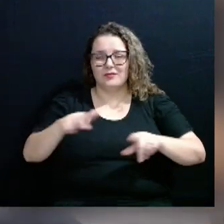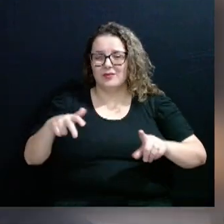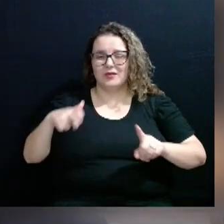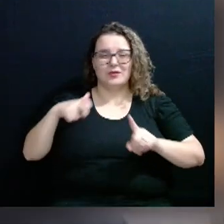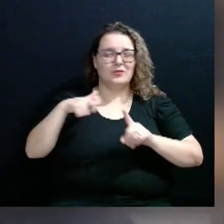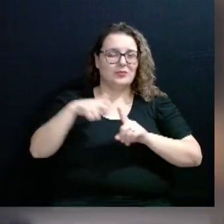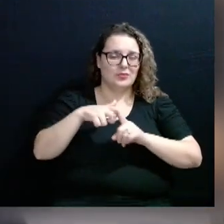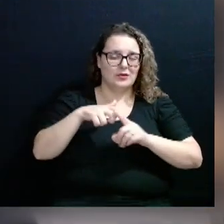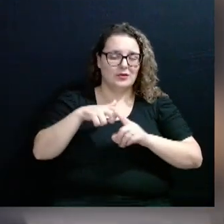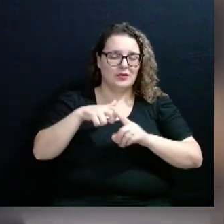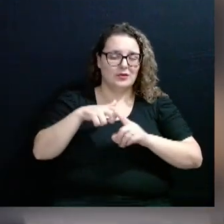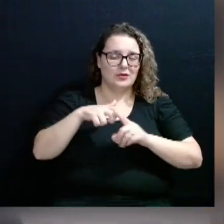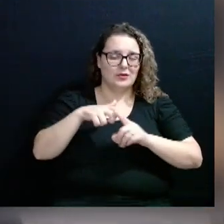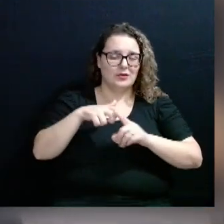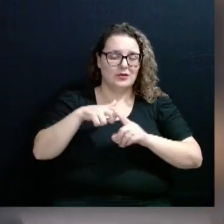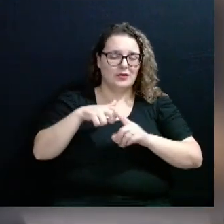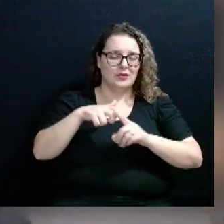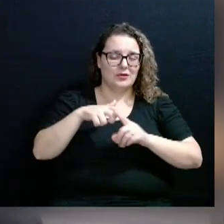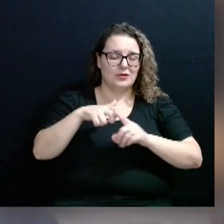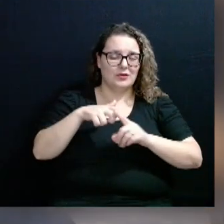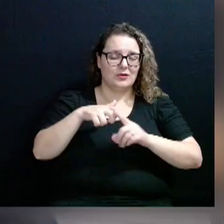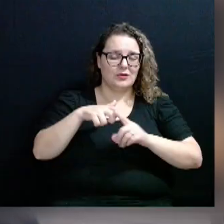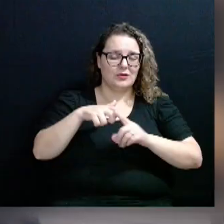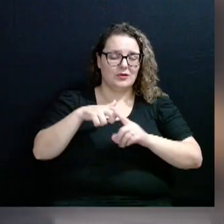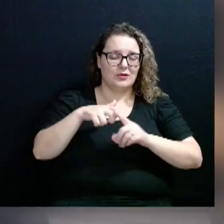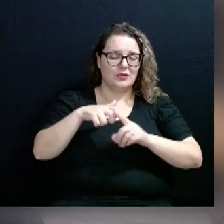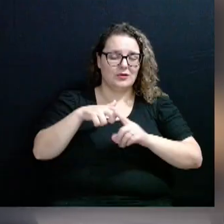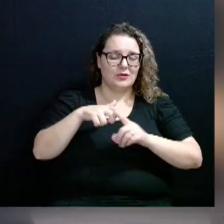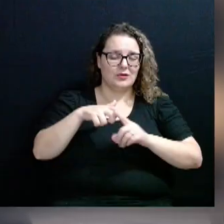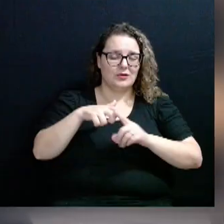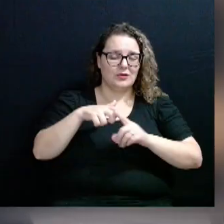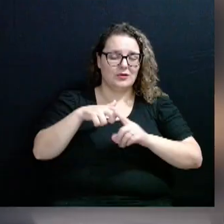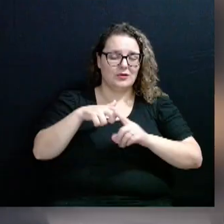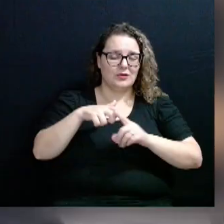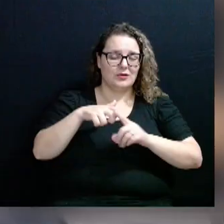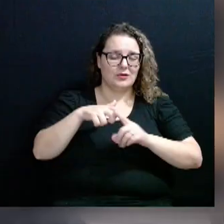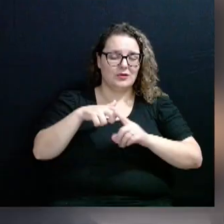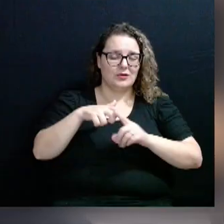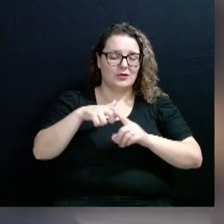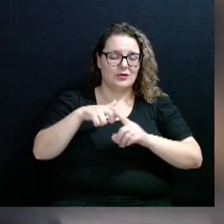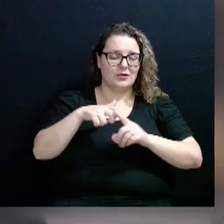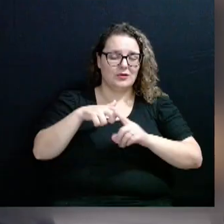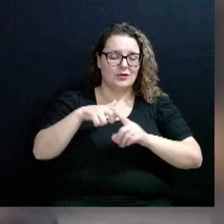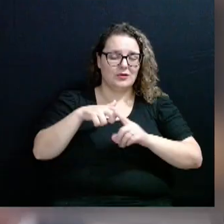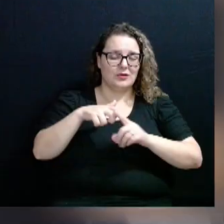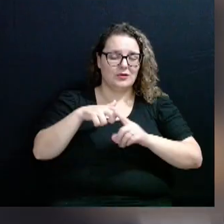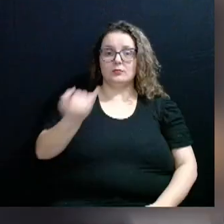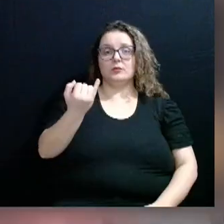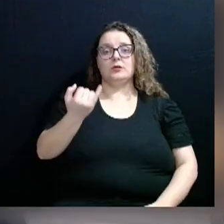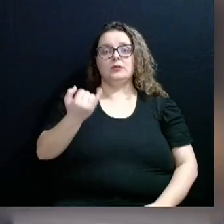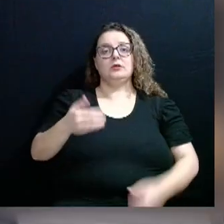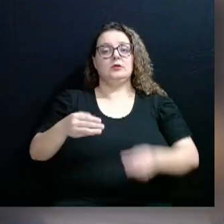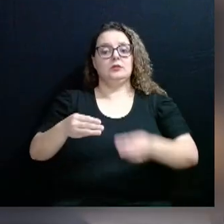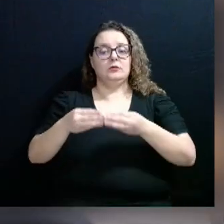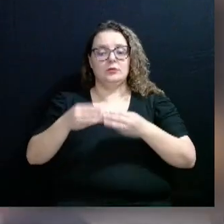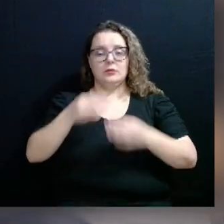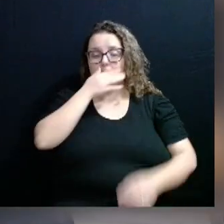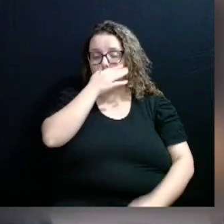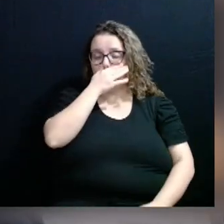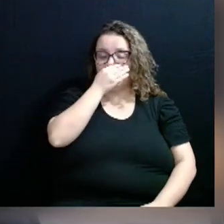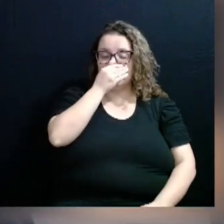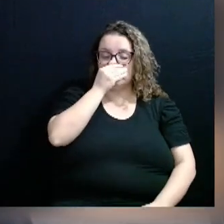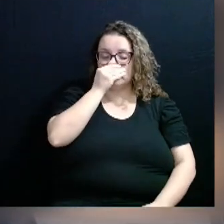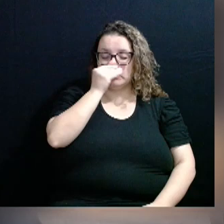é necessário uma divisão nesta rodovia, mas o grande objetivo da nossa moção é o entrave da Artesp